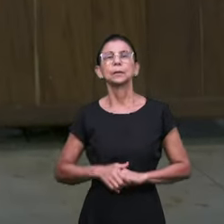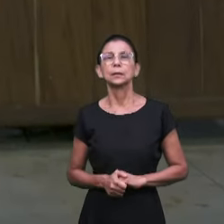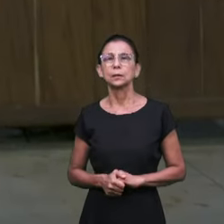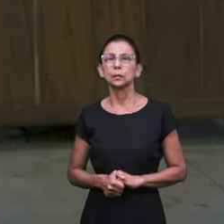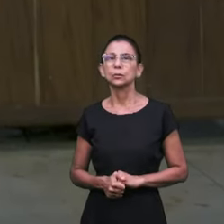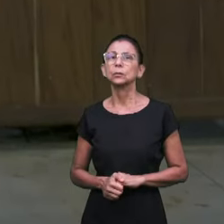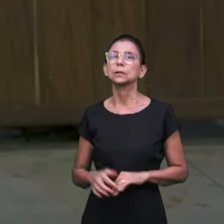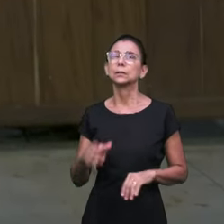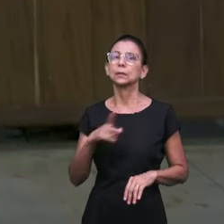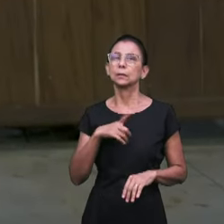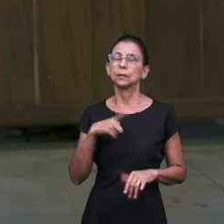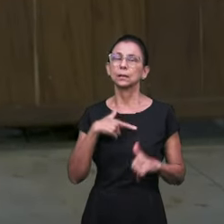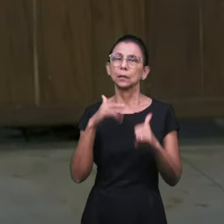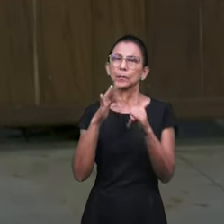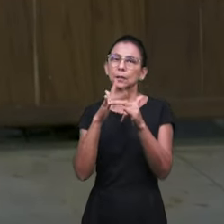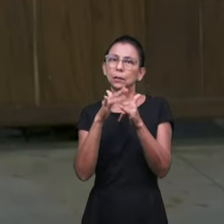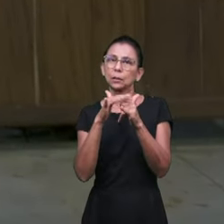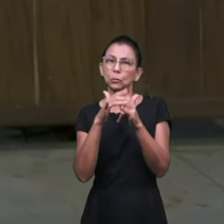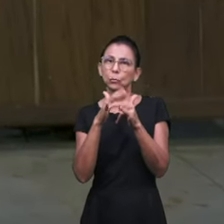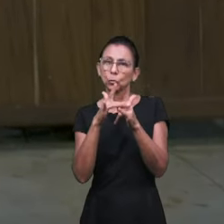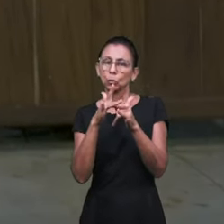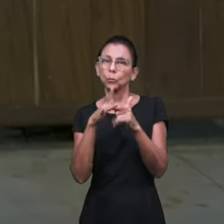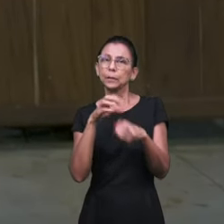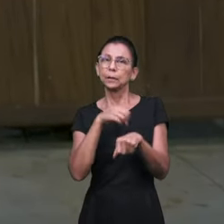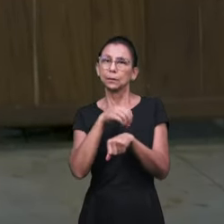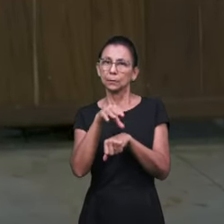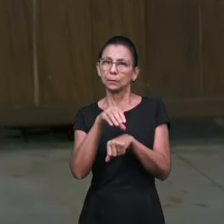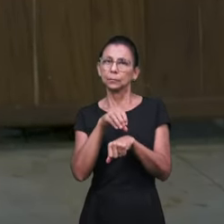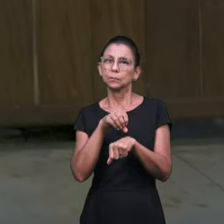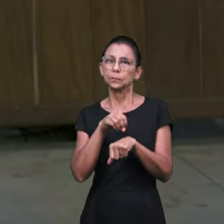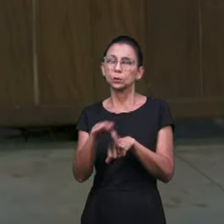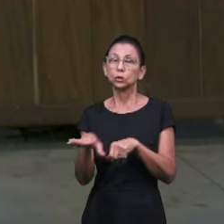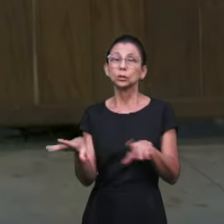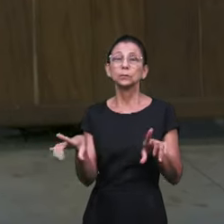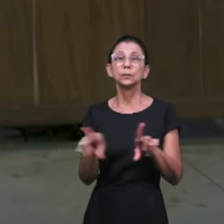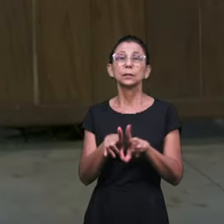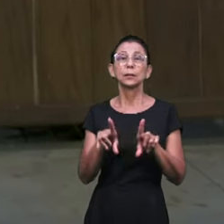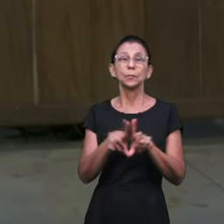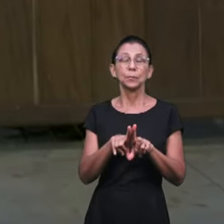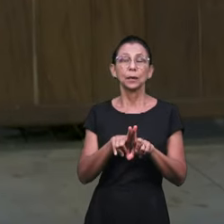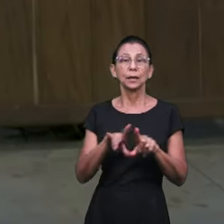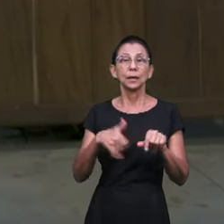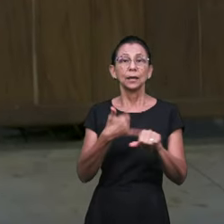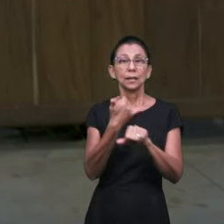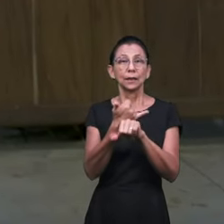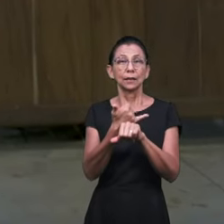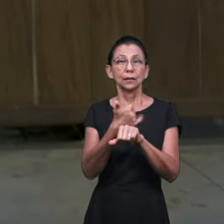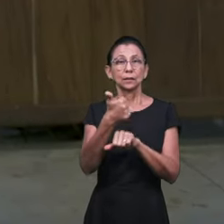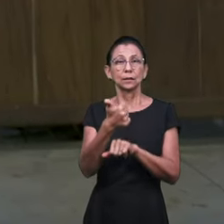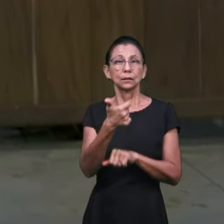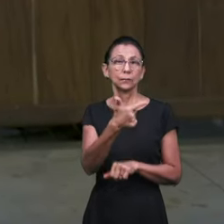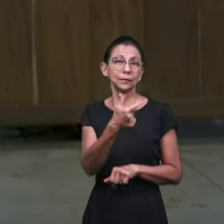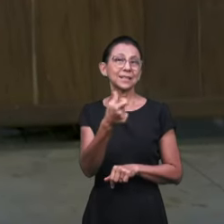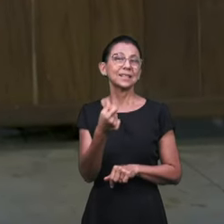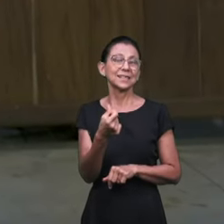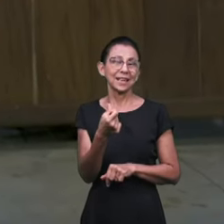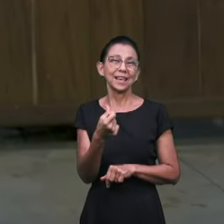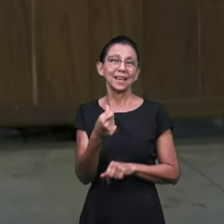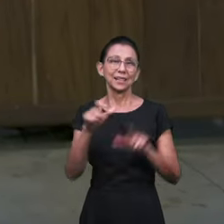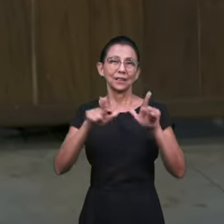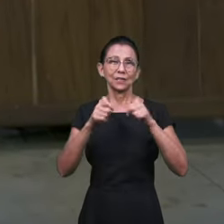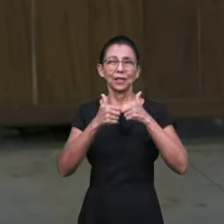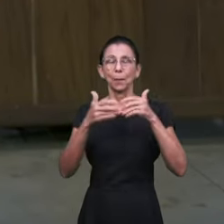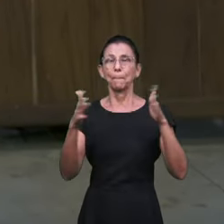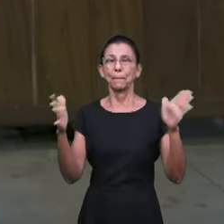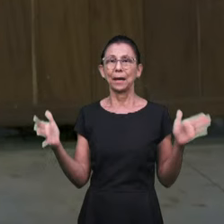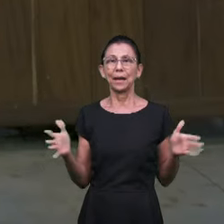do nosso canal, além do nosso canal de YouTube, nós estamos transmitindo também pelo nosso canal 126, que é de TV aberta, de áudio